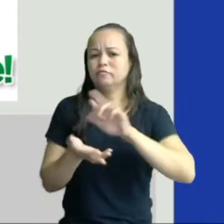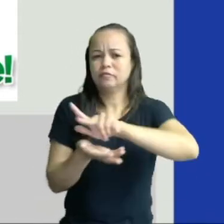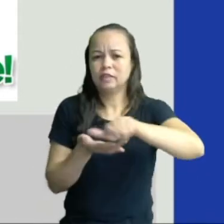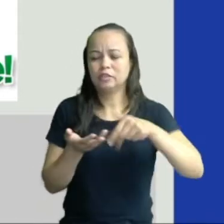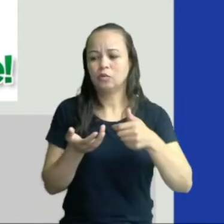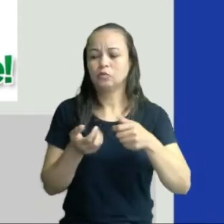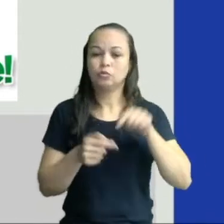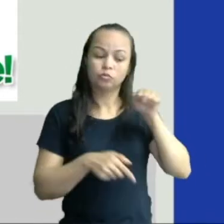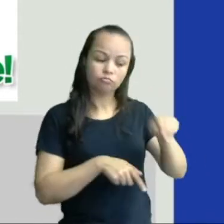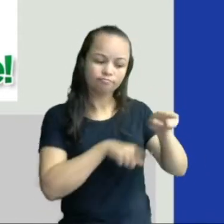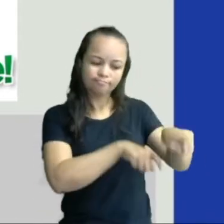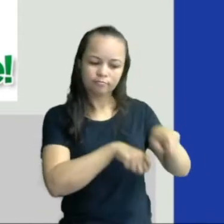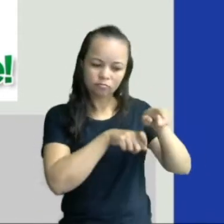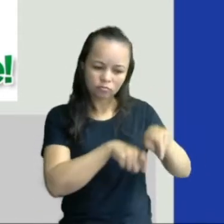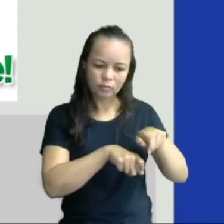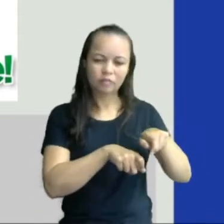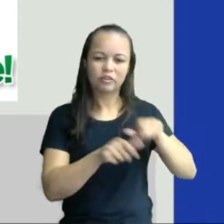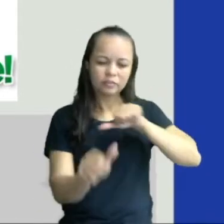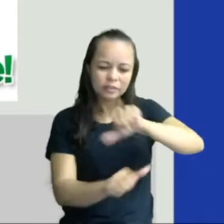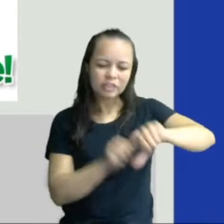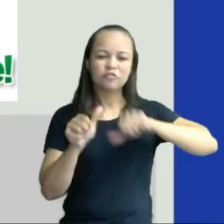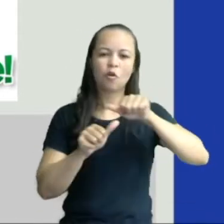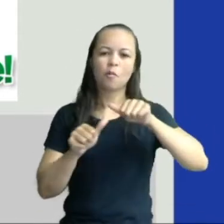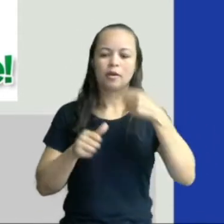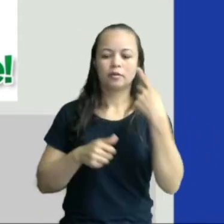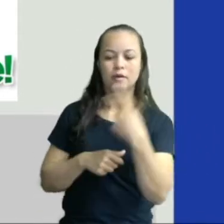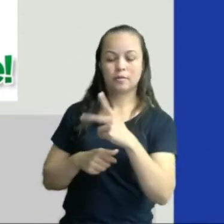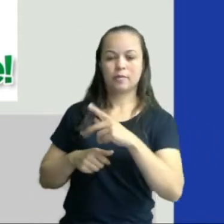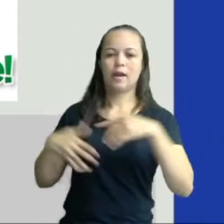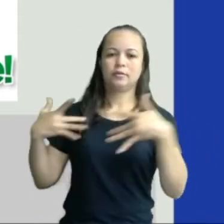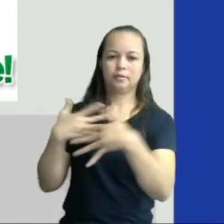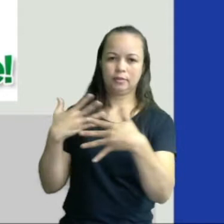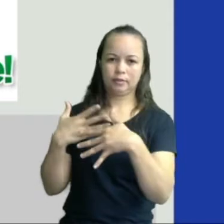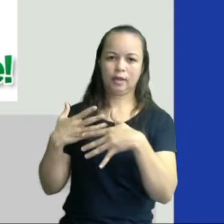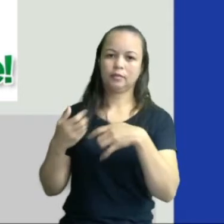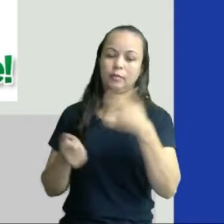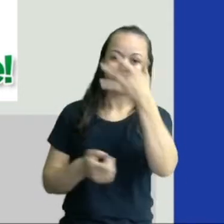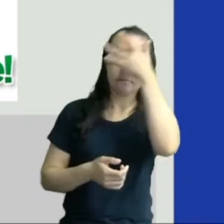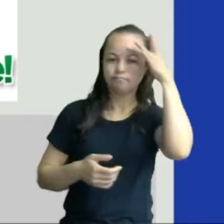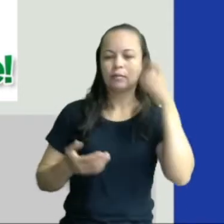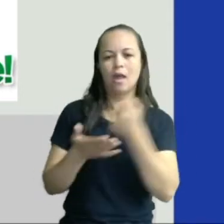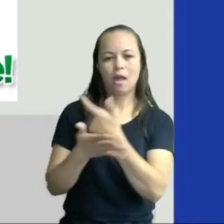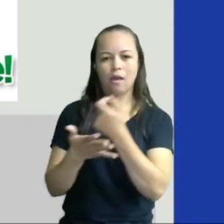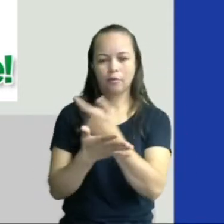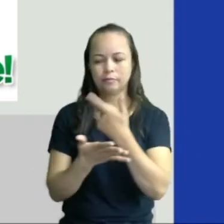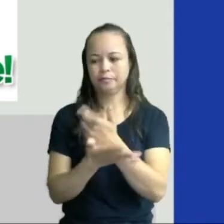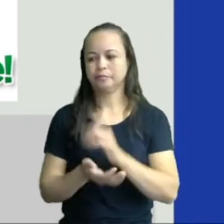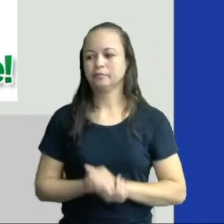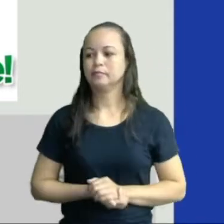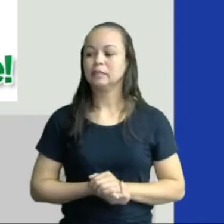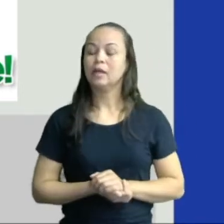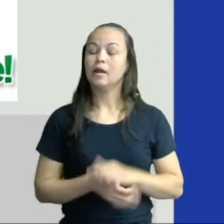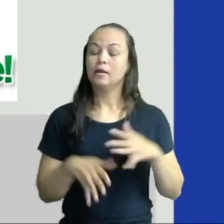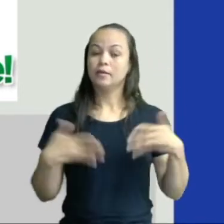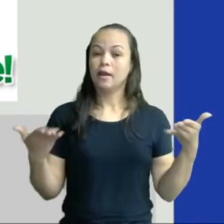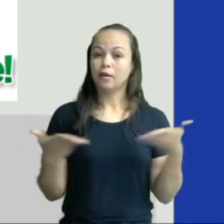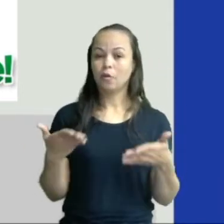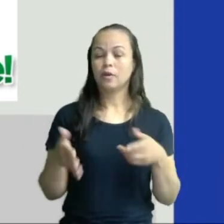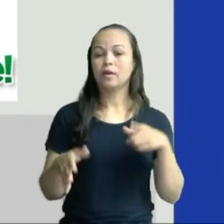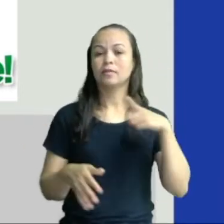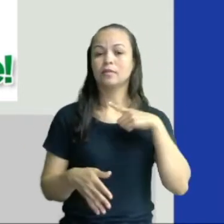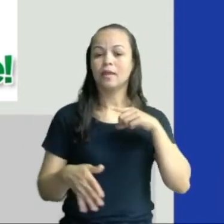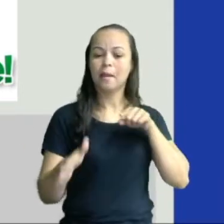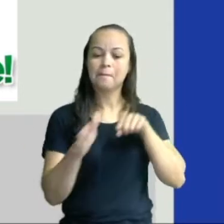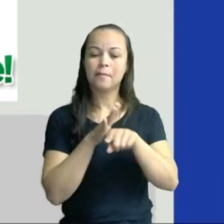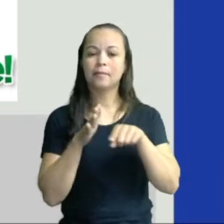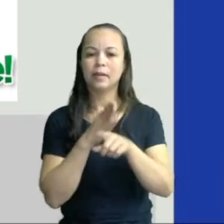na cidade e ser consumido, certo? E aí eu trouxe uma pergunta, ó. Identifique cada um dos produtos mostrados acima que